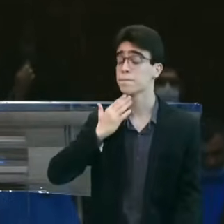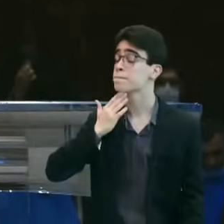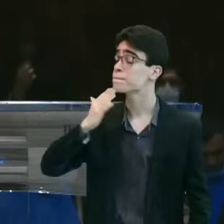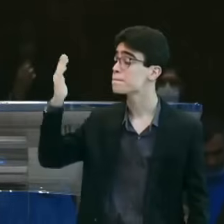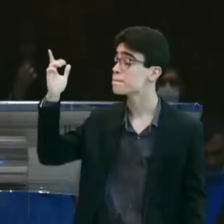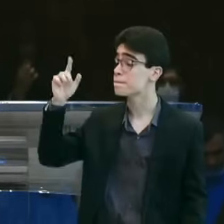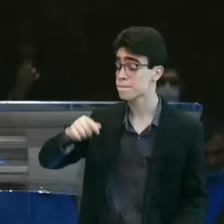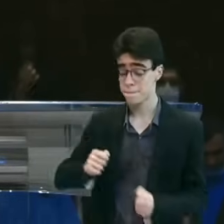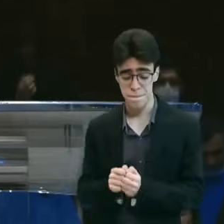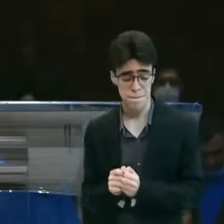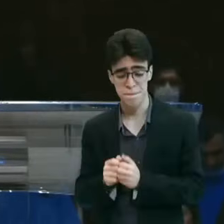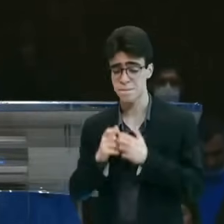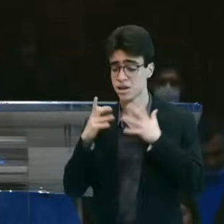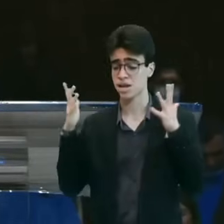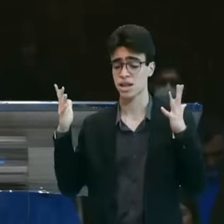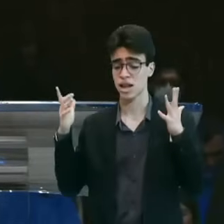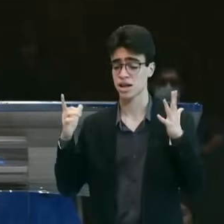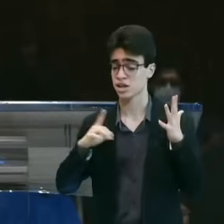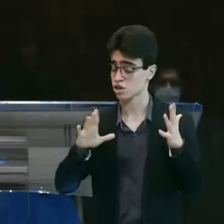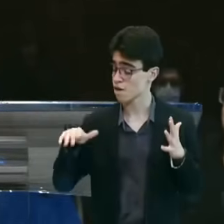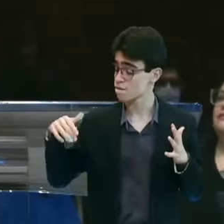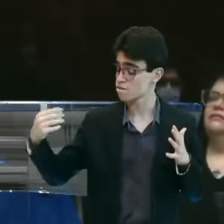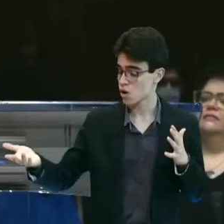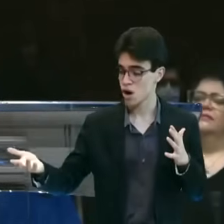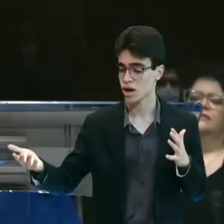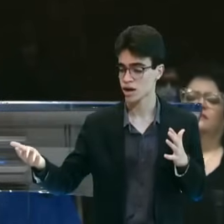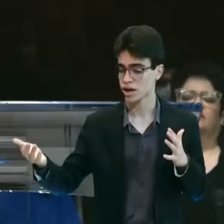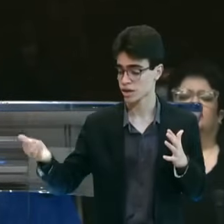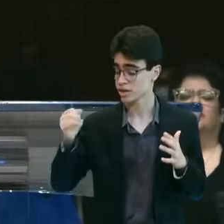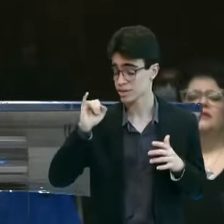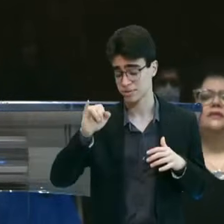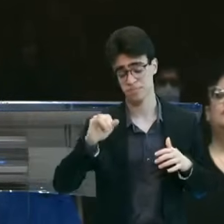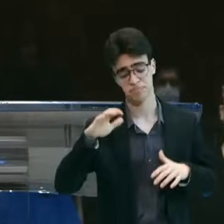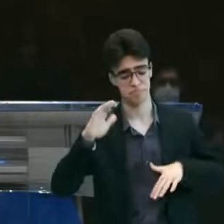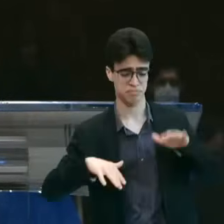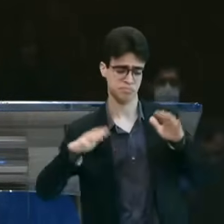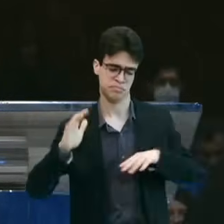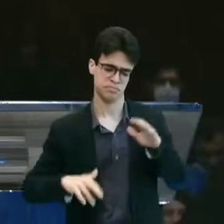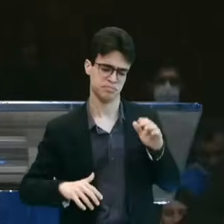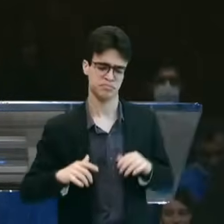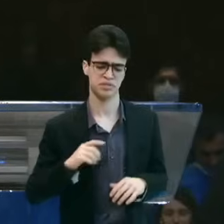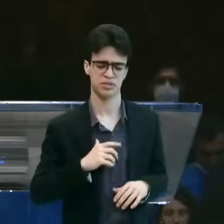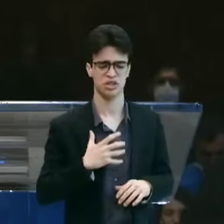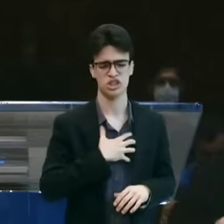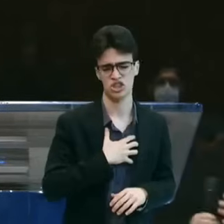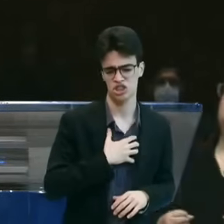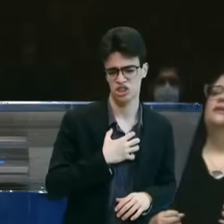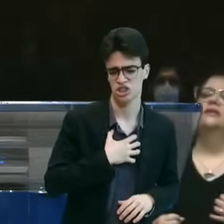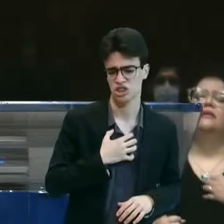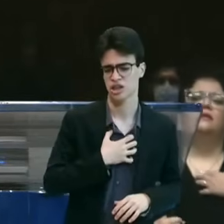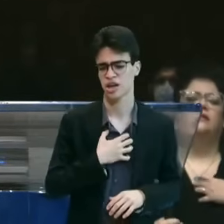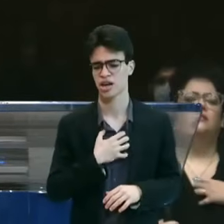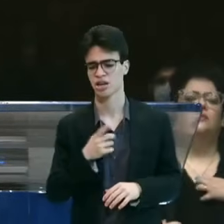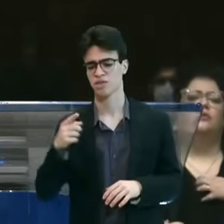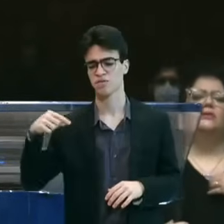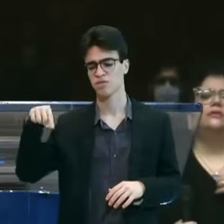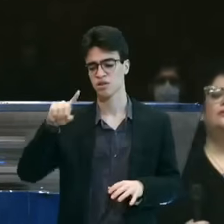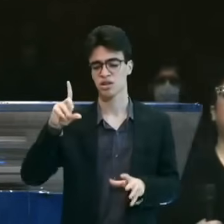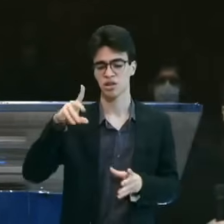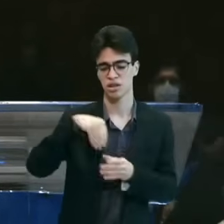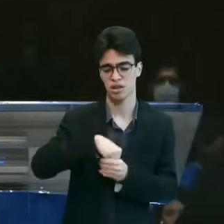milagres externos. Ó Pai, se existem situações